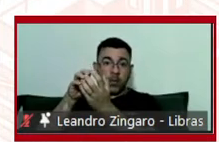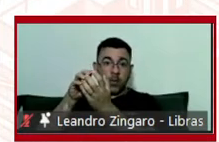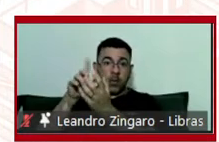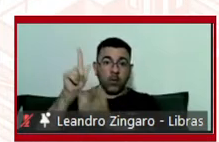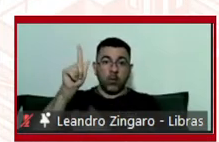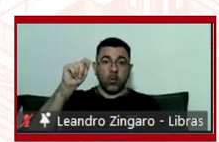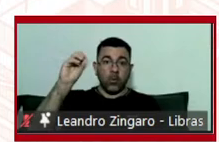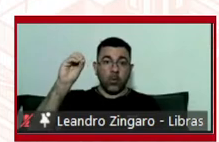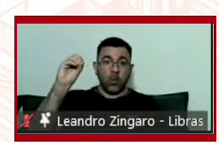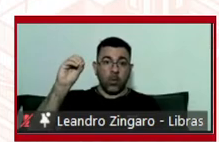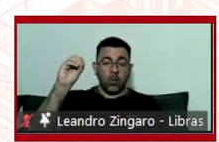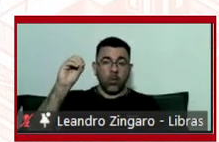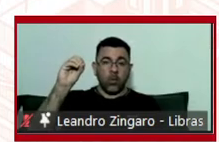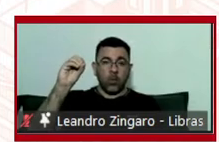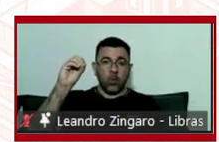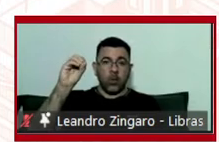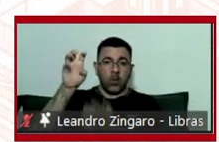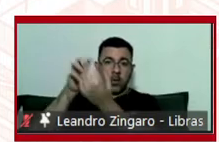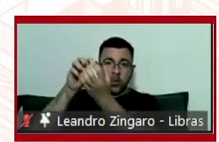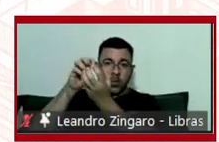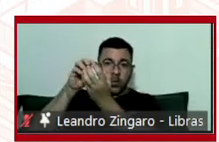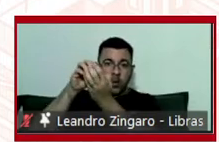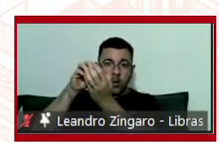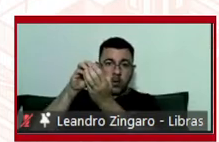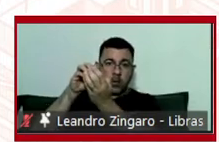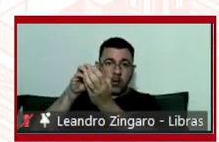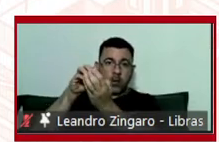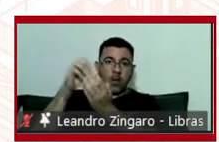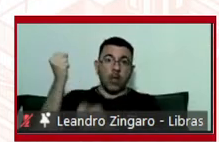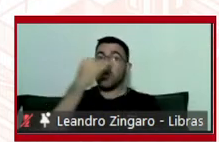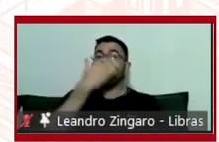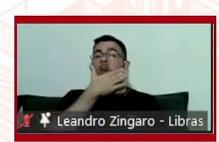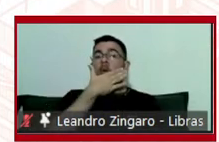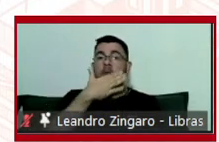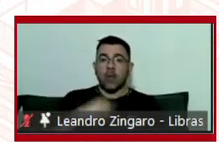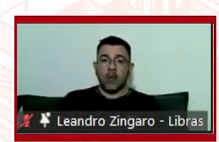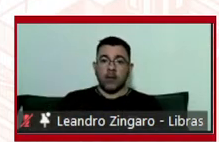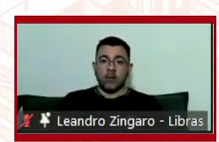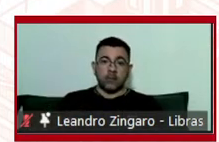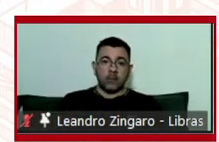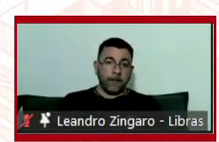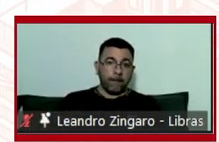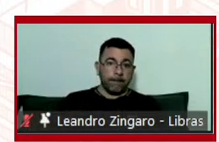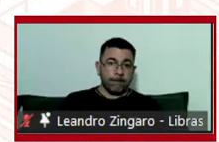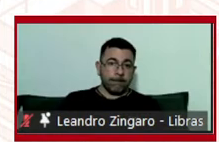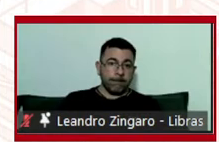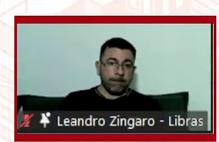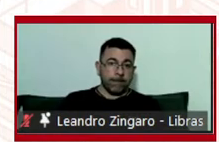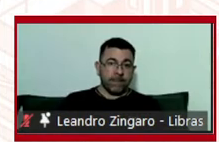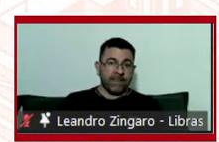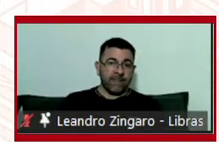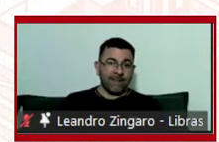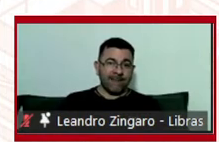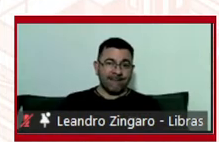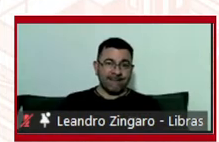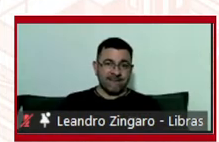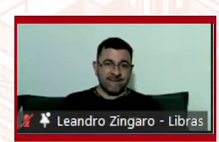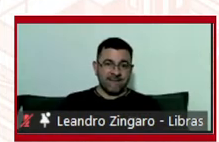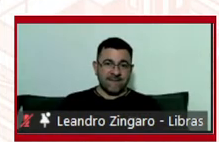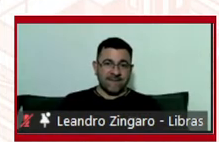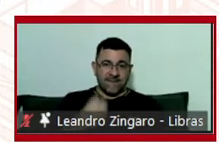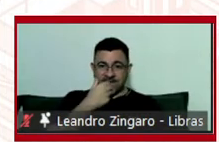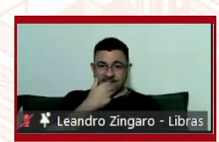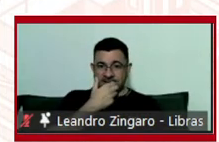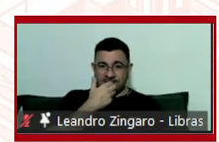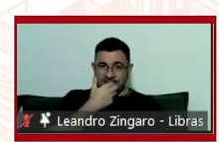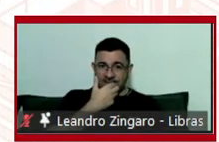aqui o Gol Recife também que é uma uma novidade Nossa eh e aí depois a gente dá um compilado aqui na